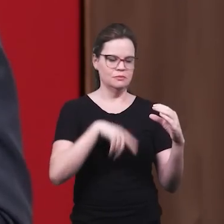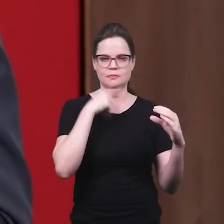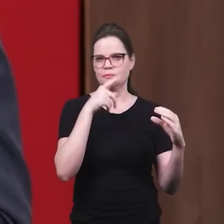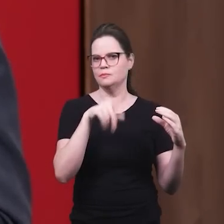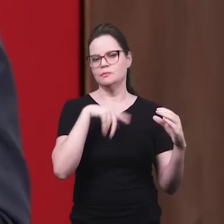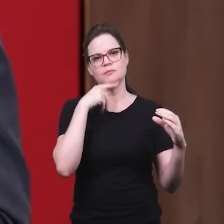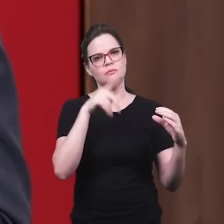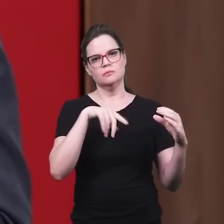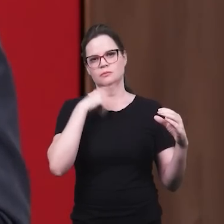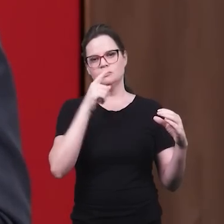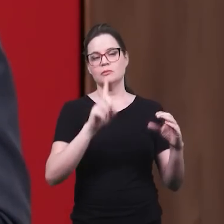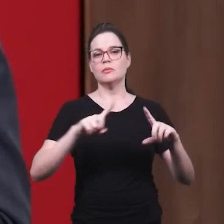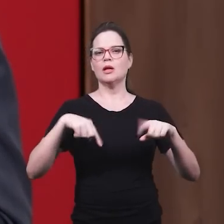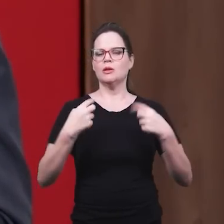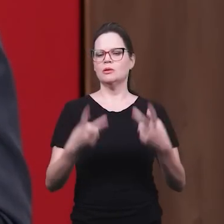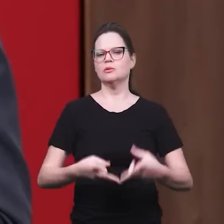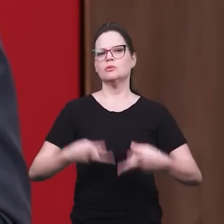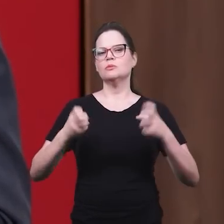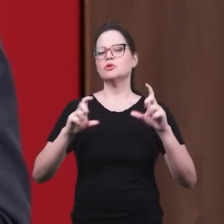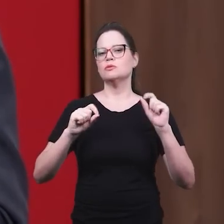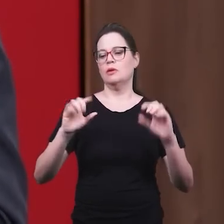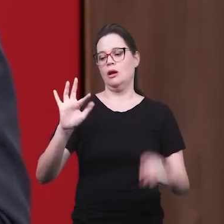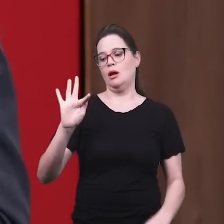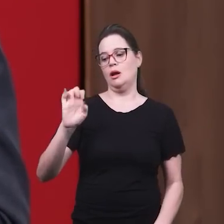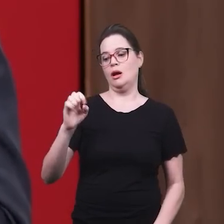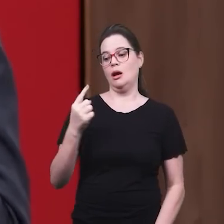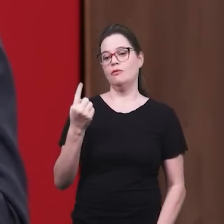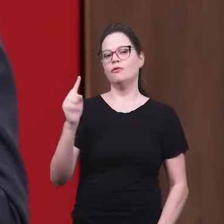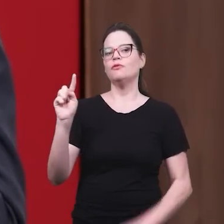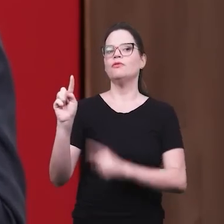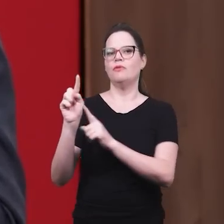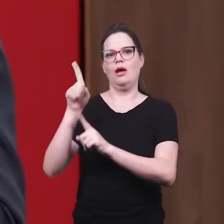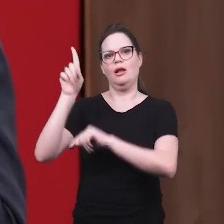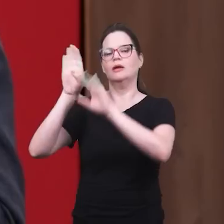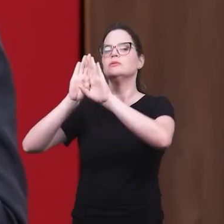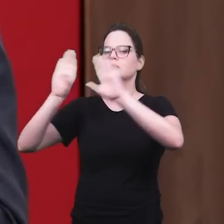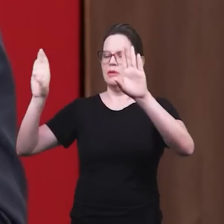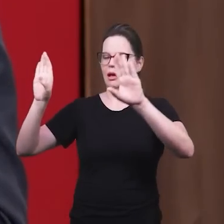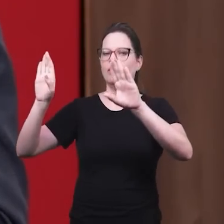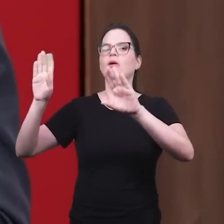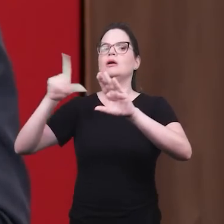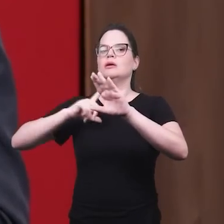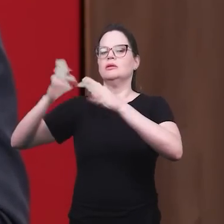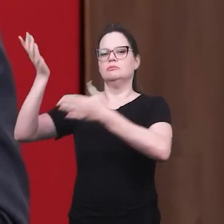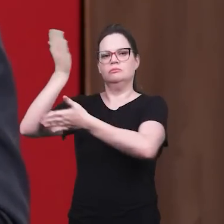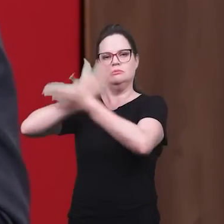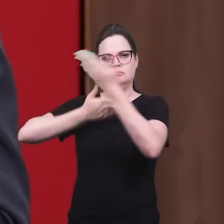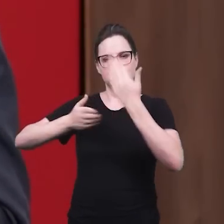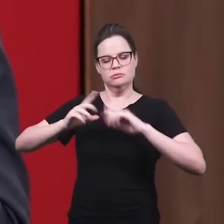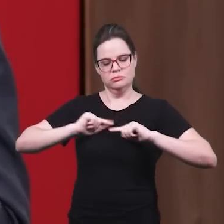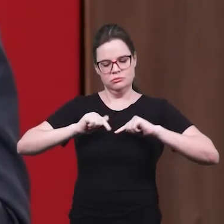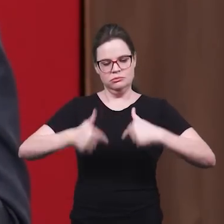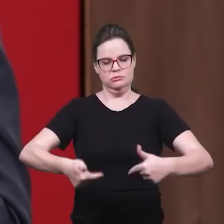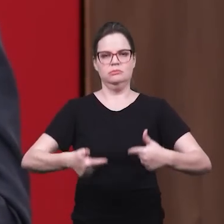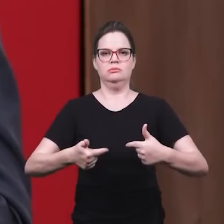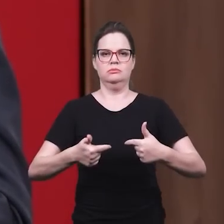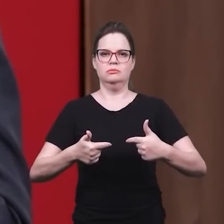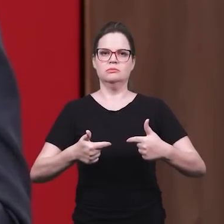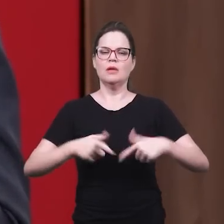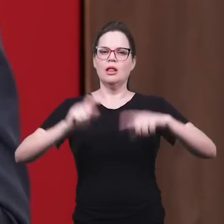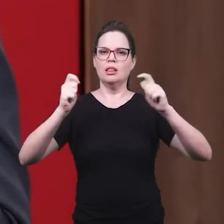que a fé, por outro lado, essa sim, que vem da eternidade, uma ação direta ao homem, faz com que ele